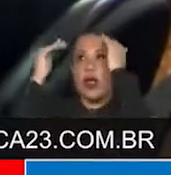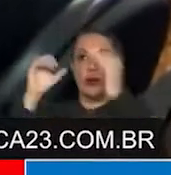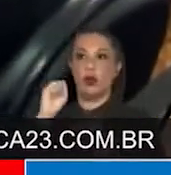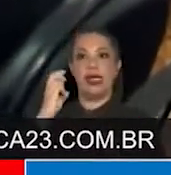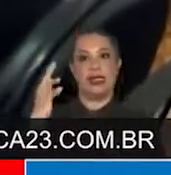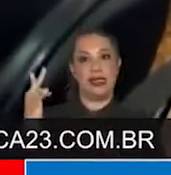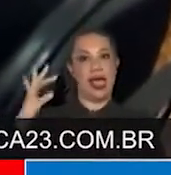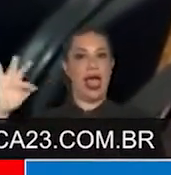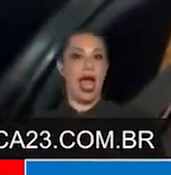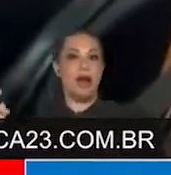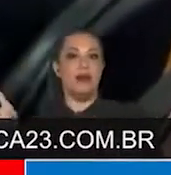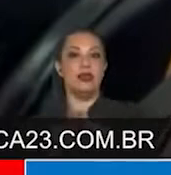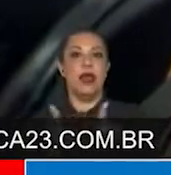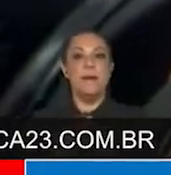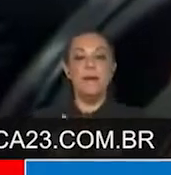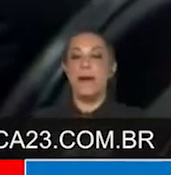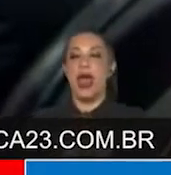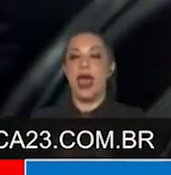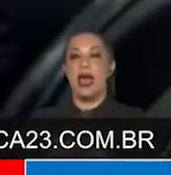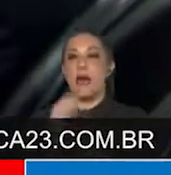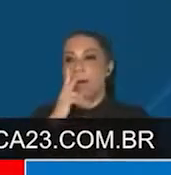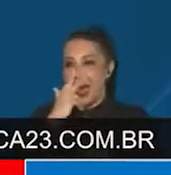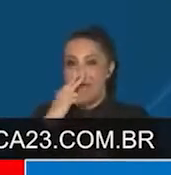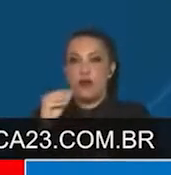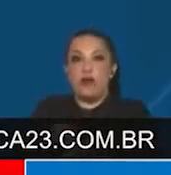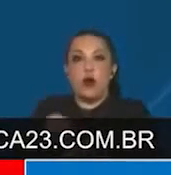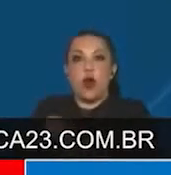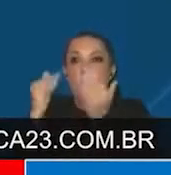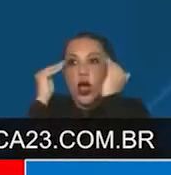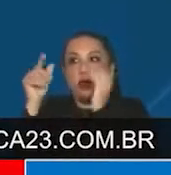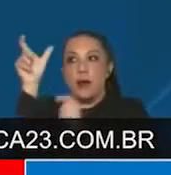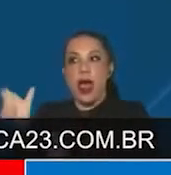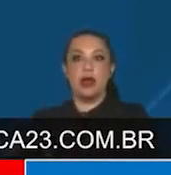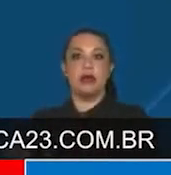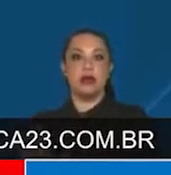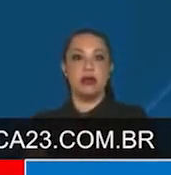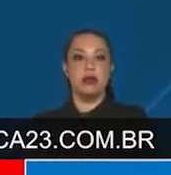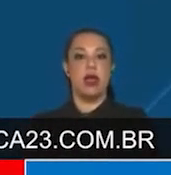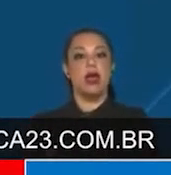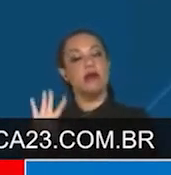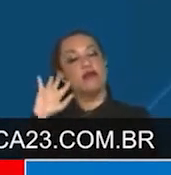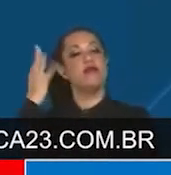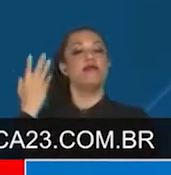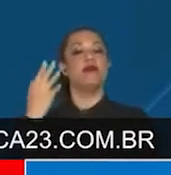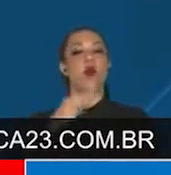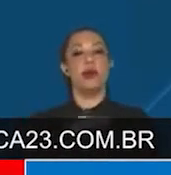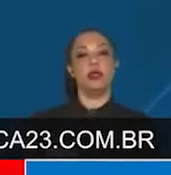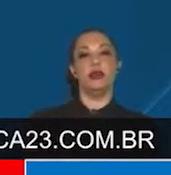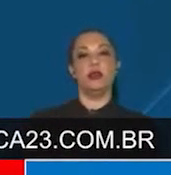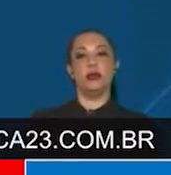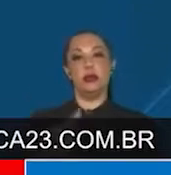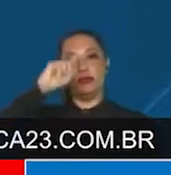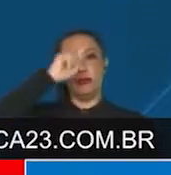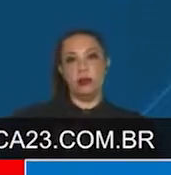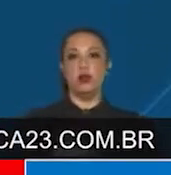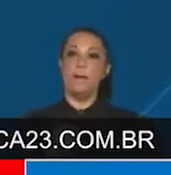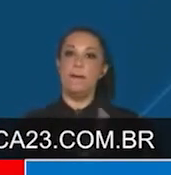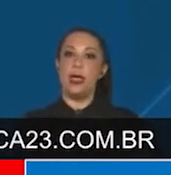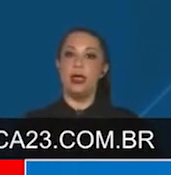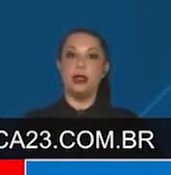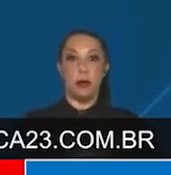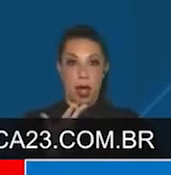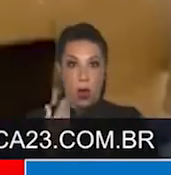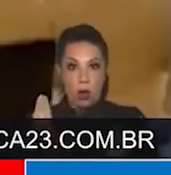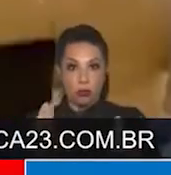ameaçam a honra e a segurança deles a decisão de Moraes saiu no dia seguinte a publicação de vídeo